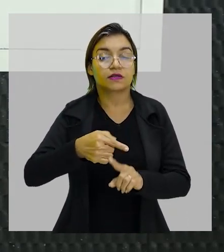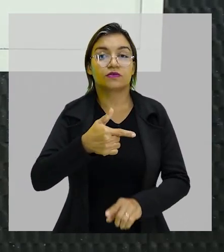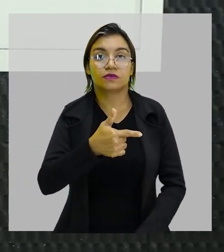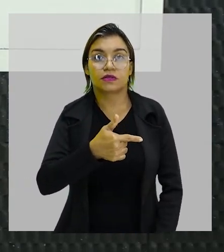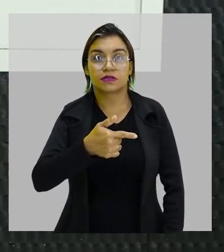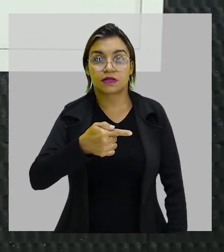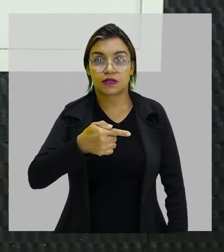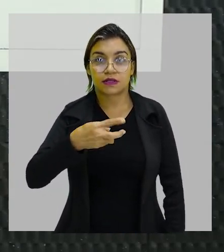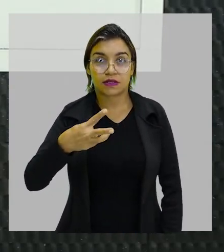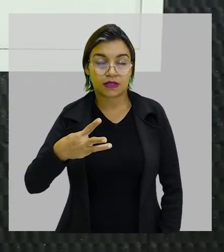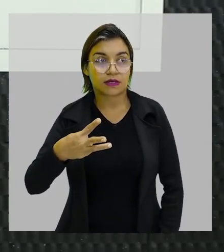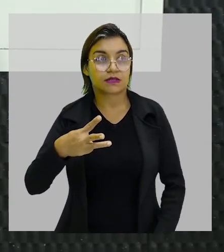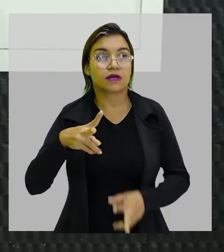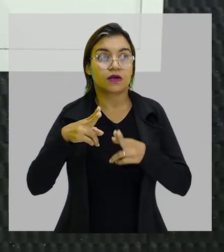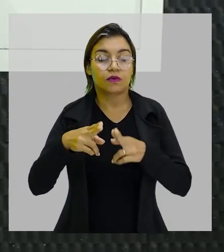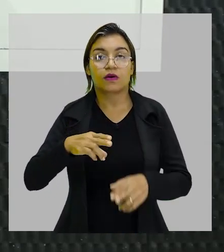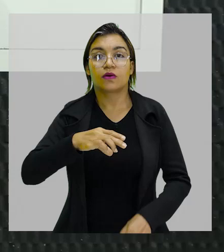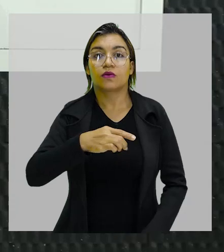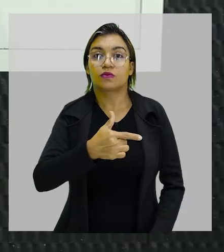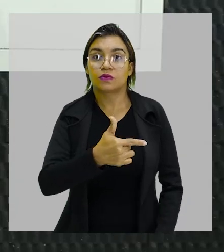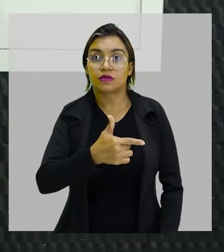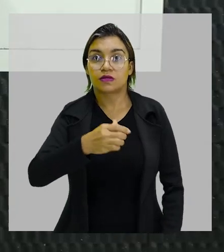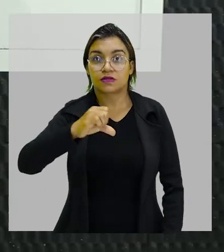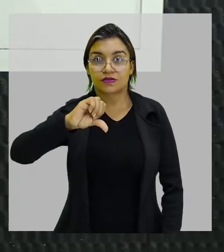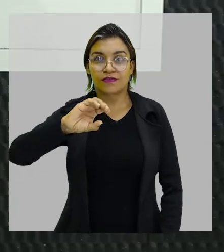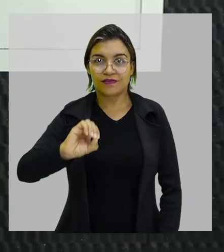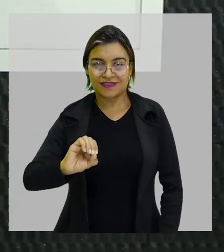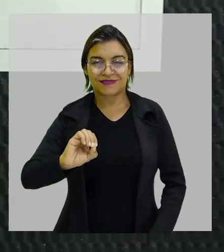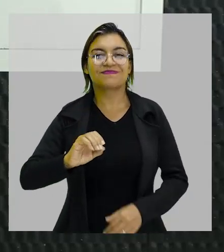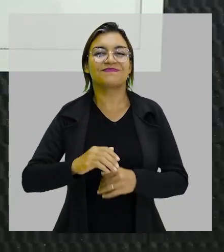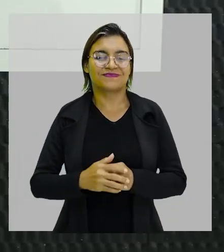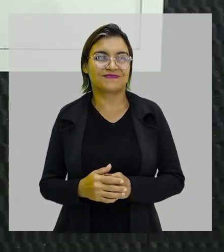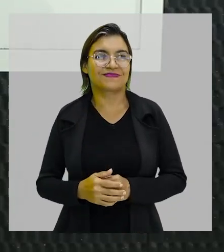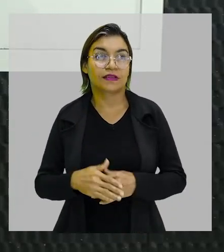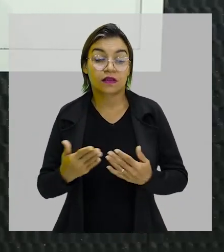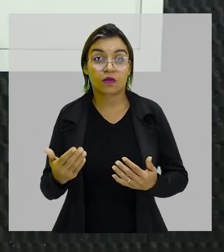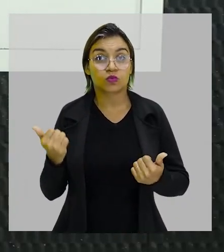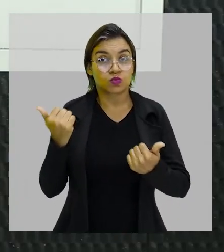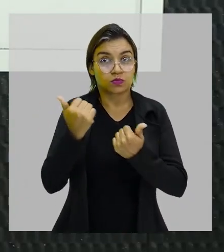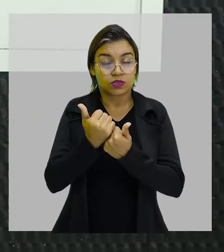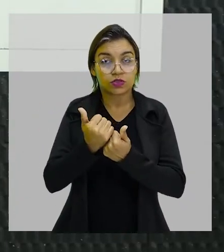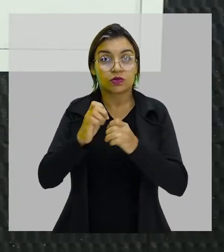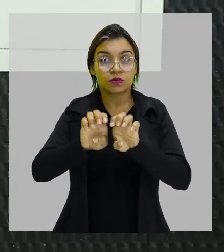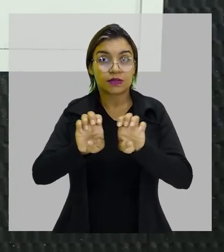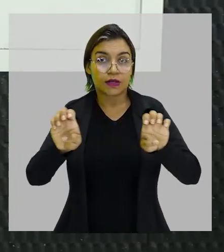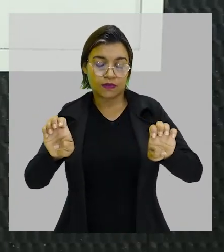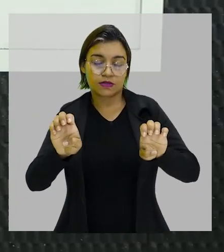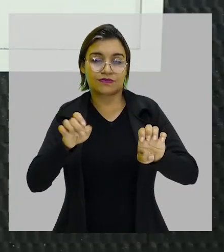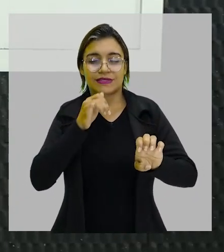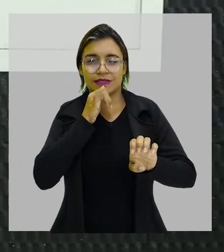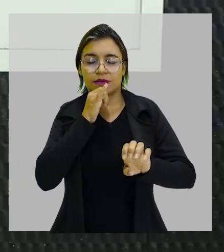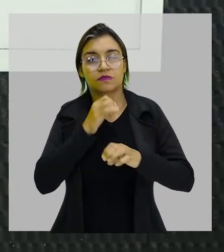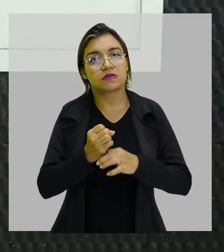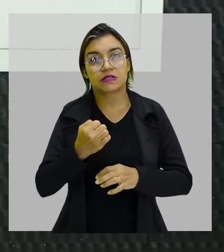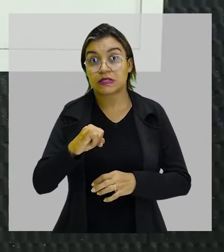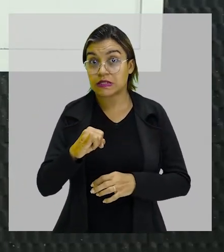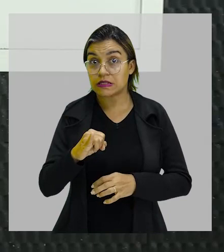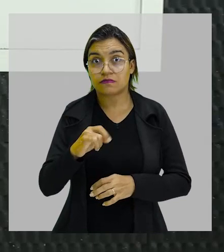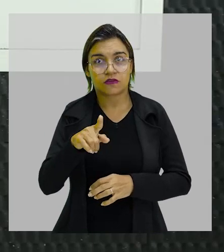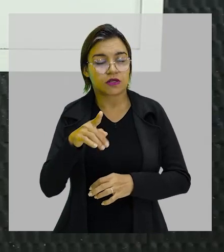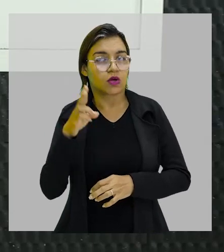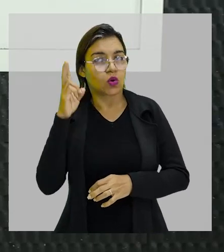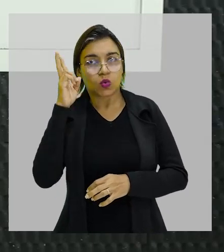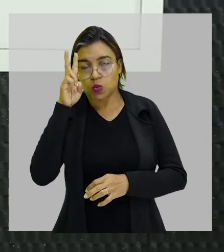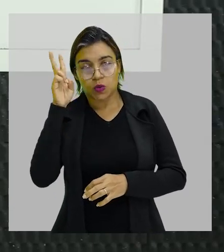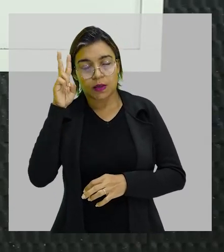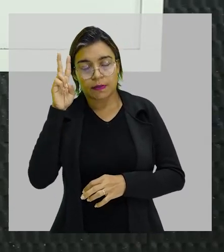290. Então agora a gente pode fazer a substituição dentro da equação, ok? Se por um acaso você não lembrar da equação, tem